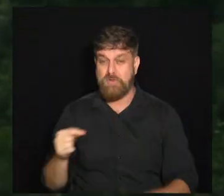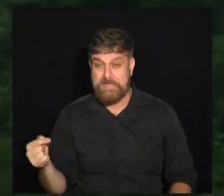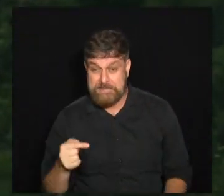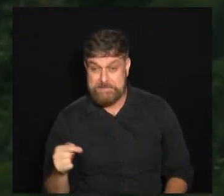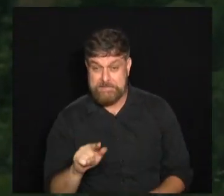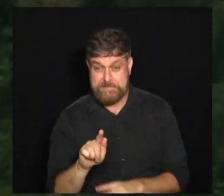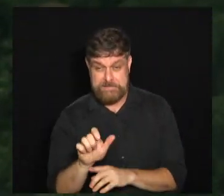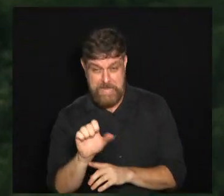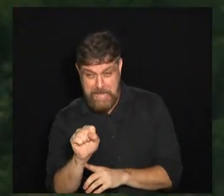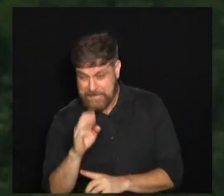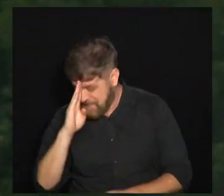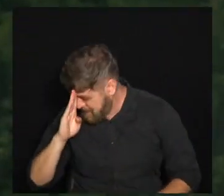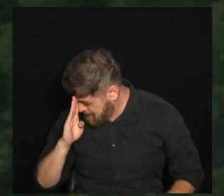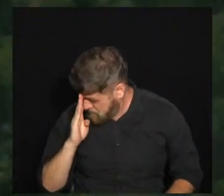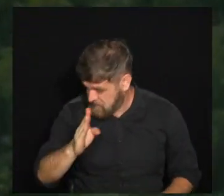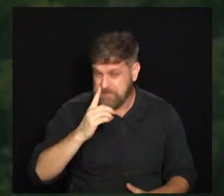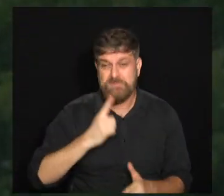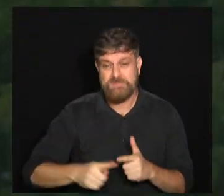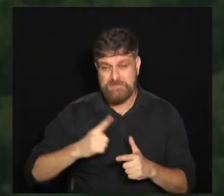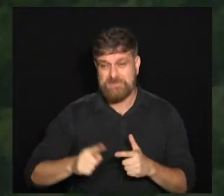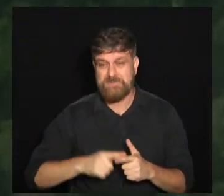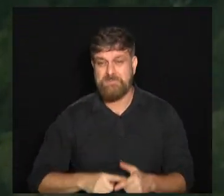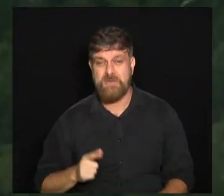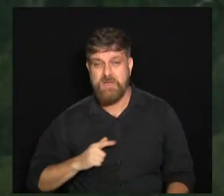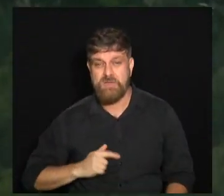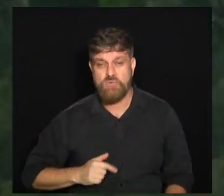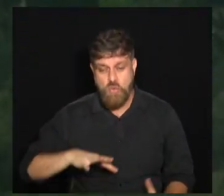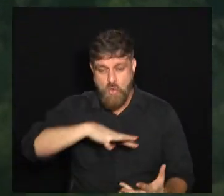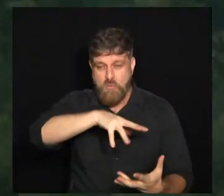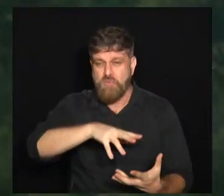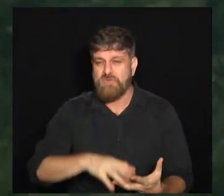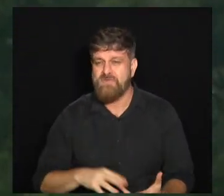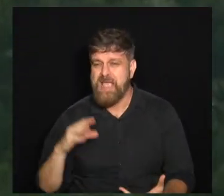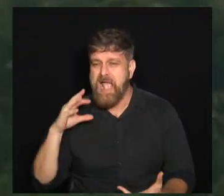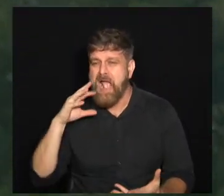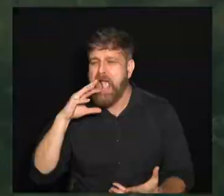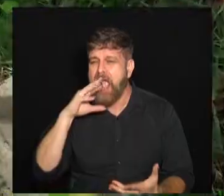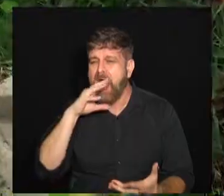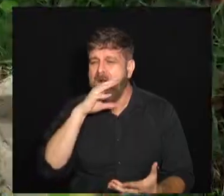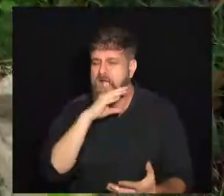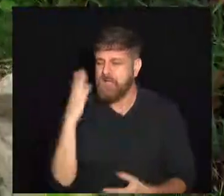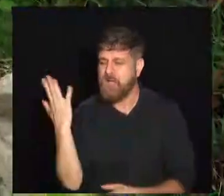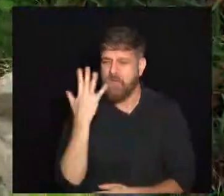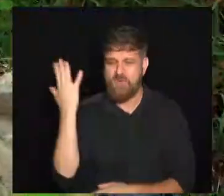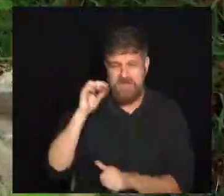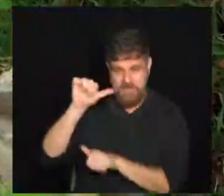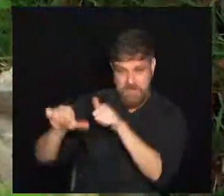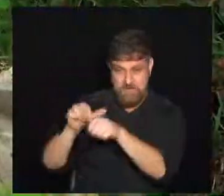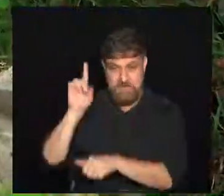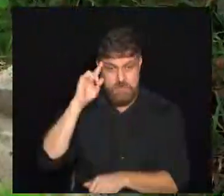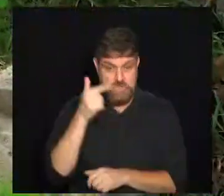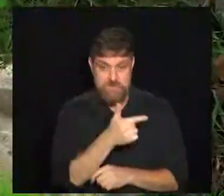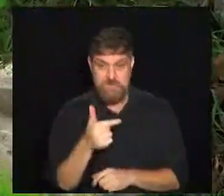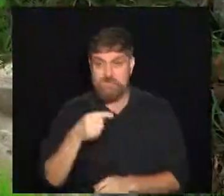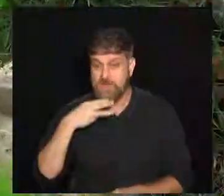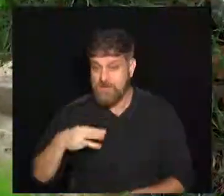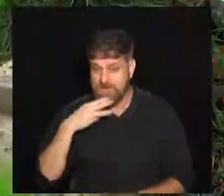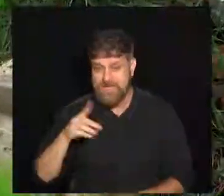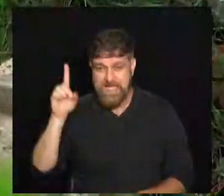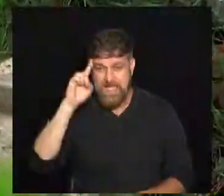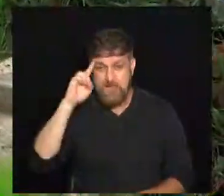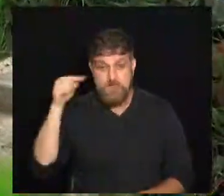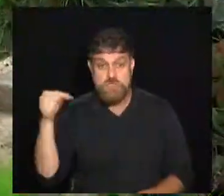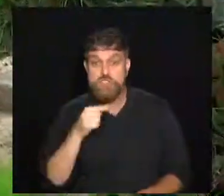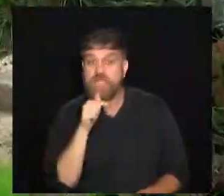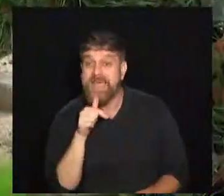gases são a principal causa do aquecimento global e das mudanças do clima. 22 de março é o Dia Mundial da